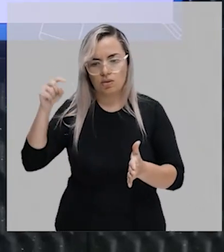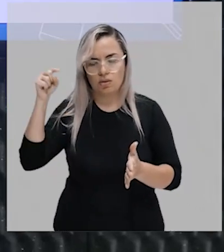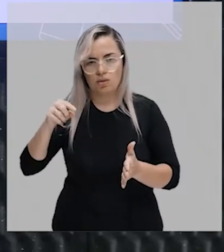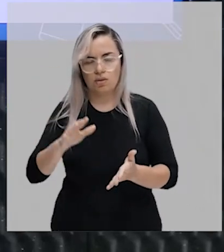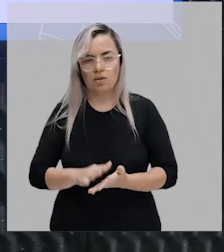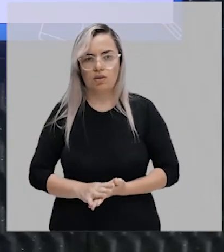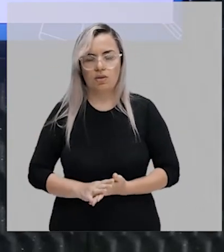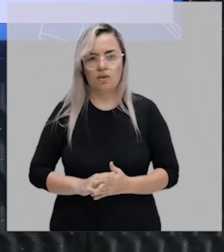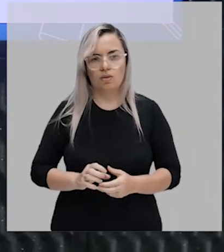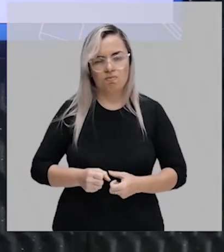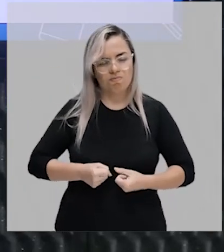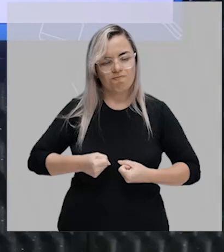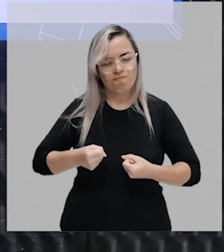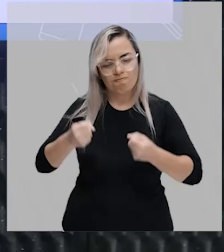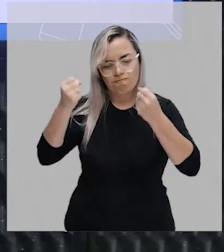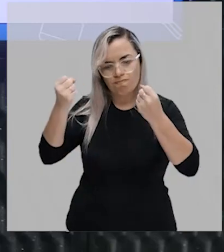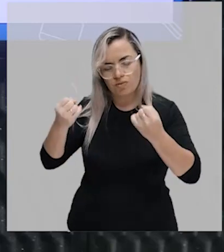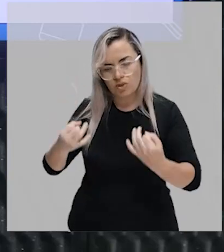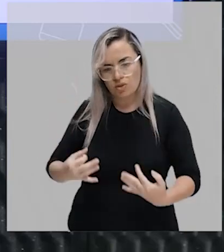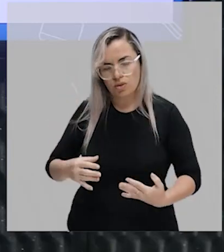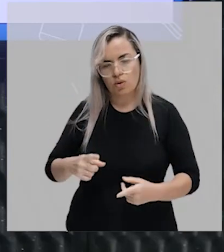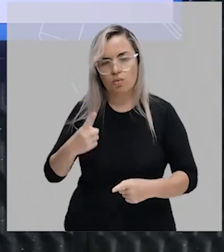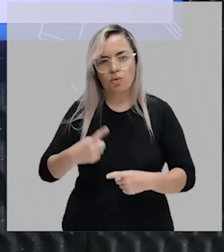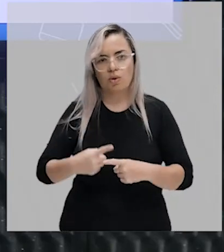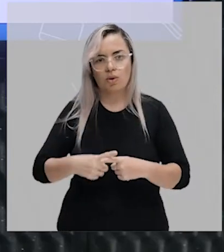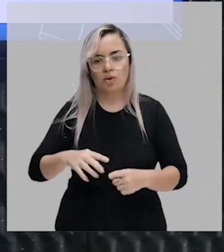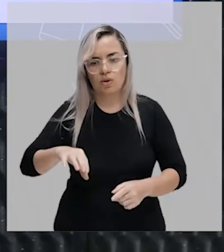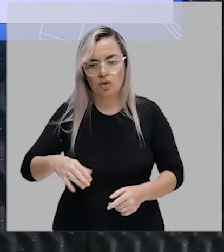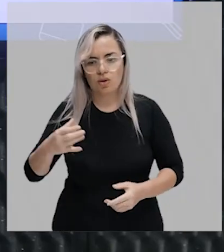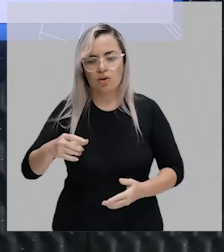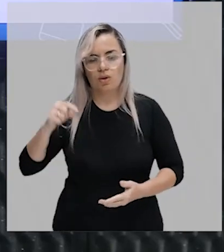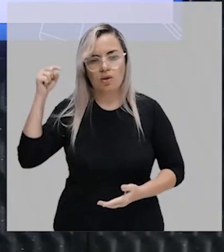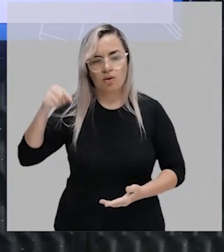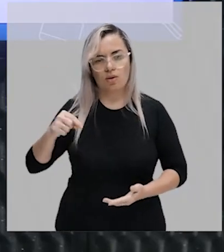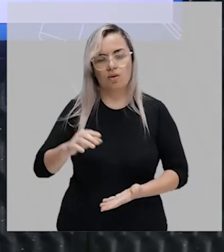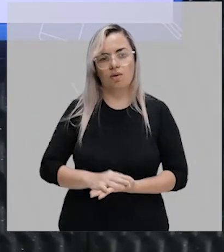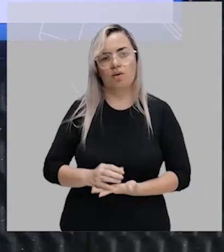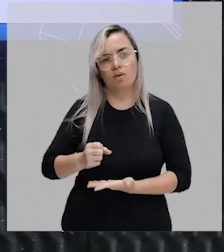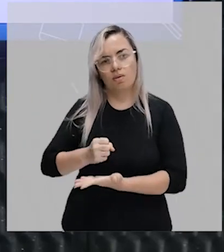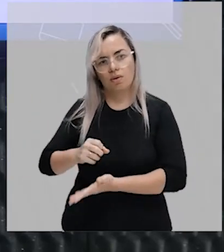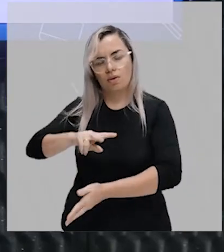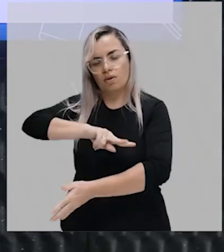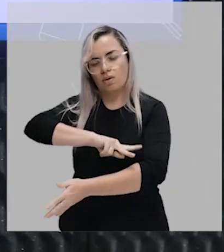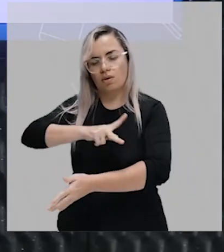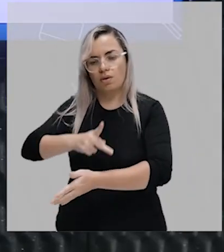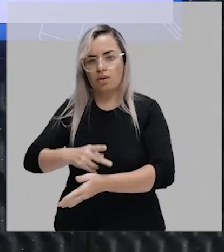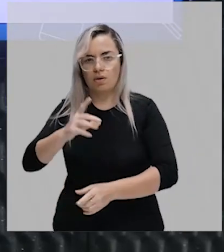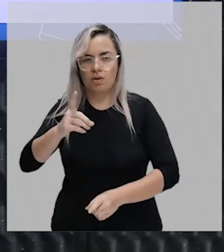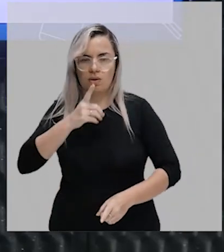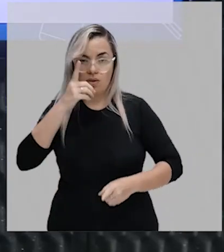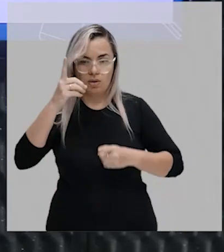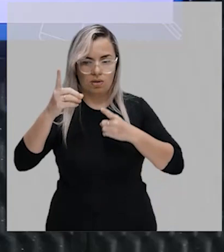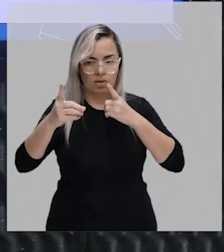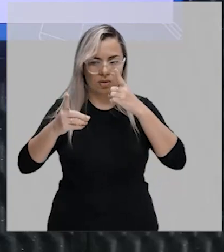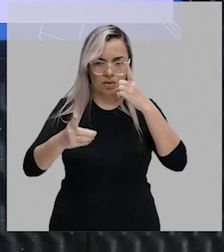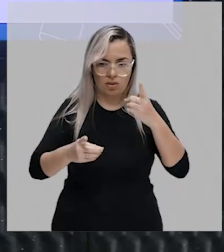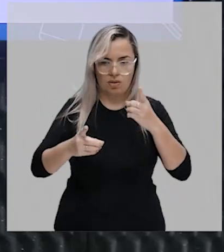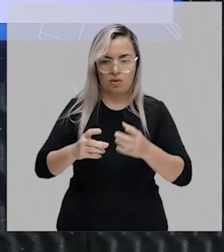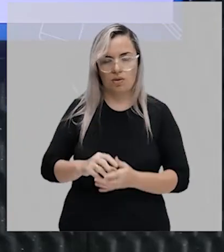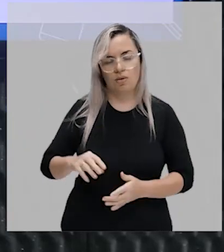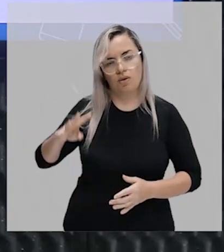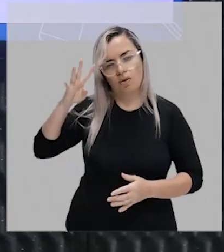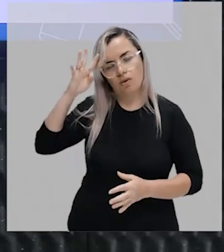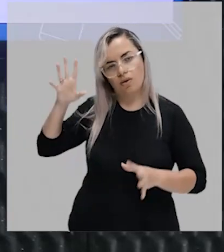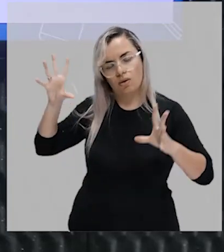ele tenta explicar o fato. Então, com base nessa hipótese, ele agora tem que criar uma dedução,